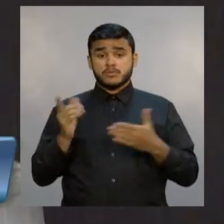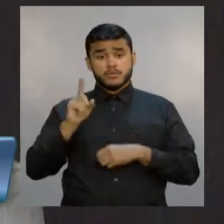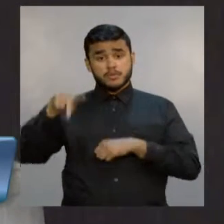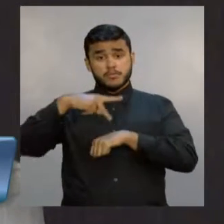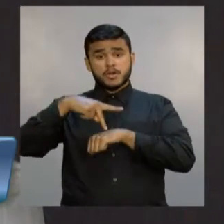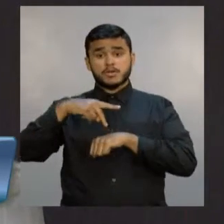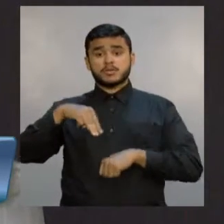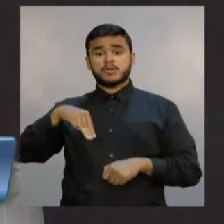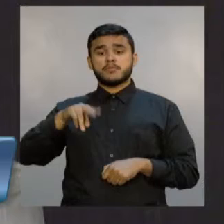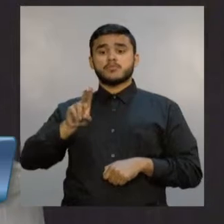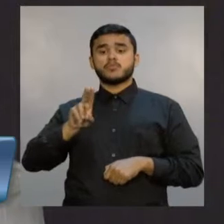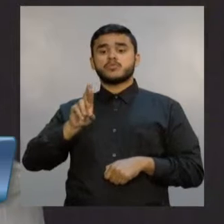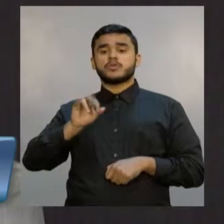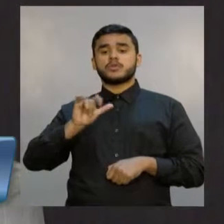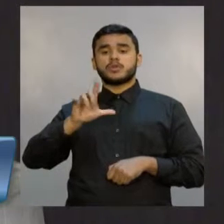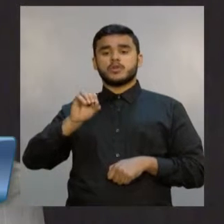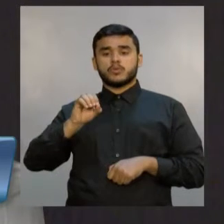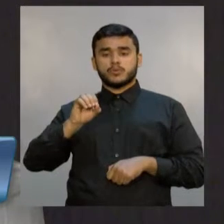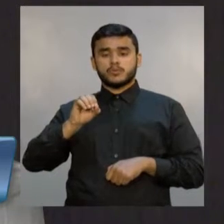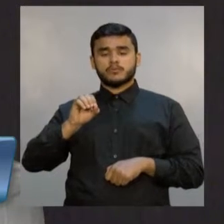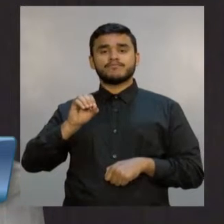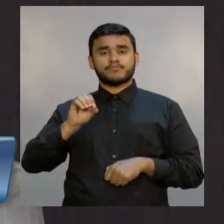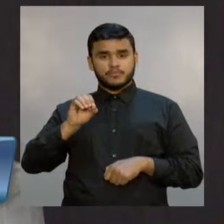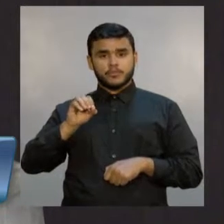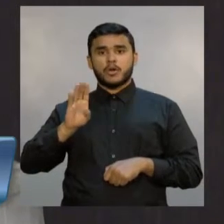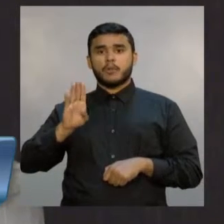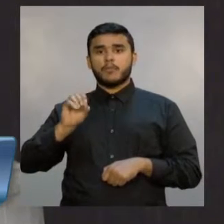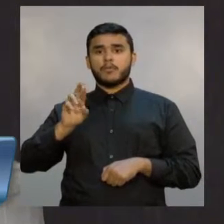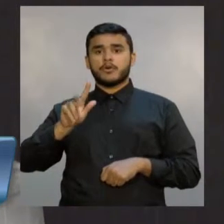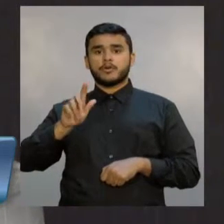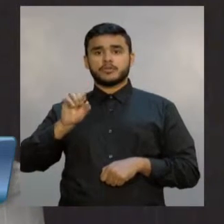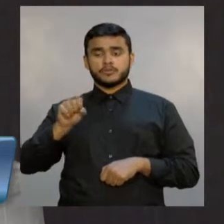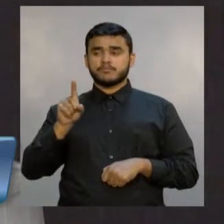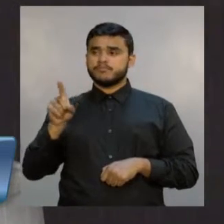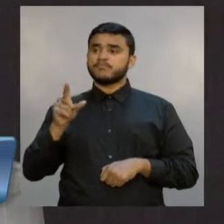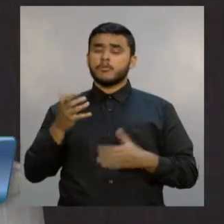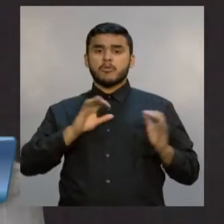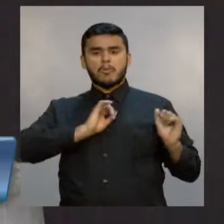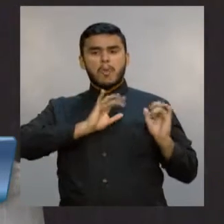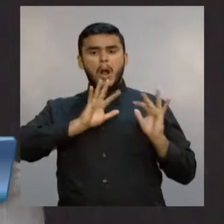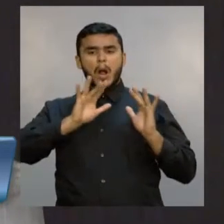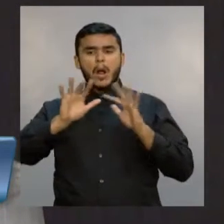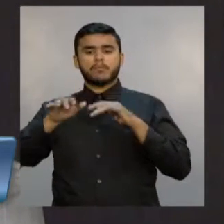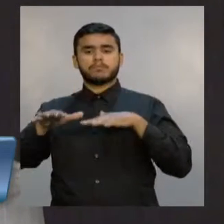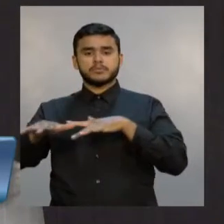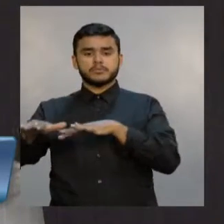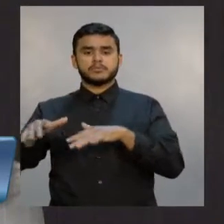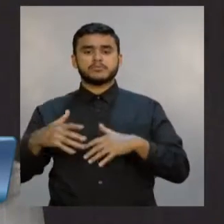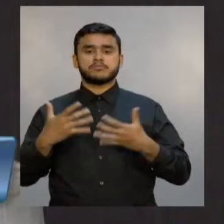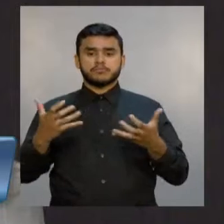Federal, reclamando, mais uma vez, justiça por